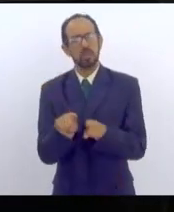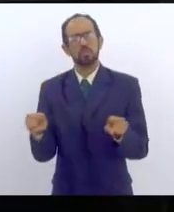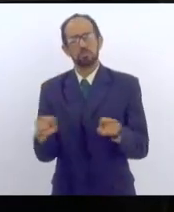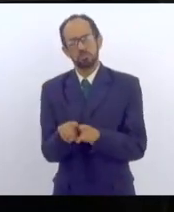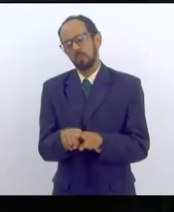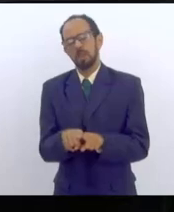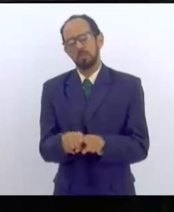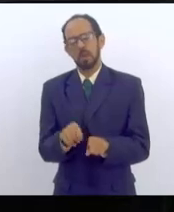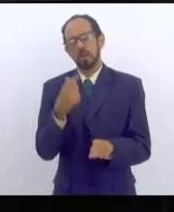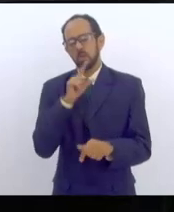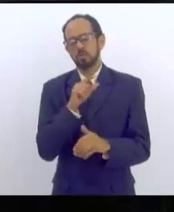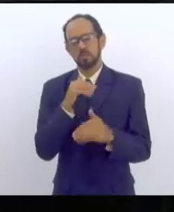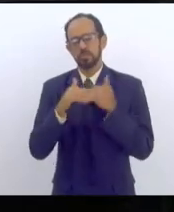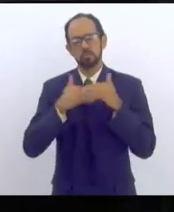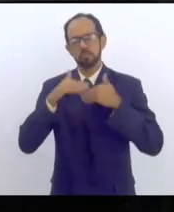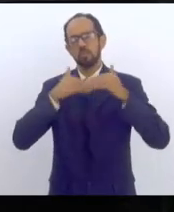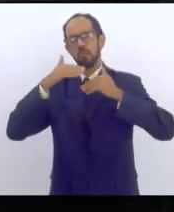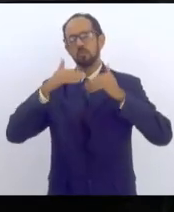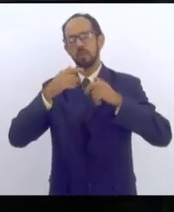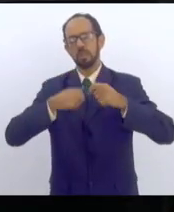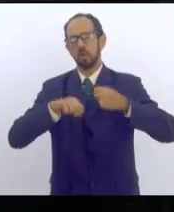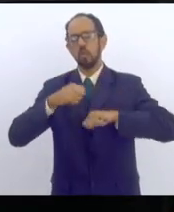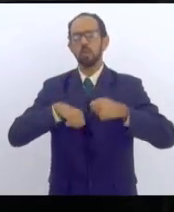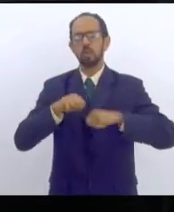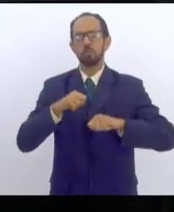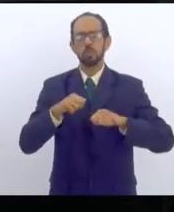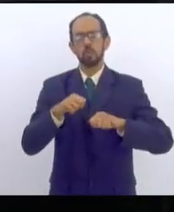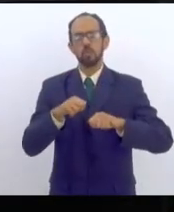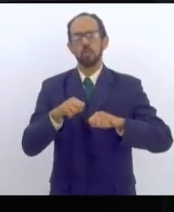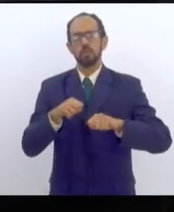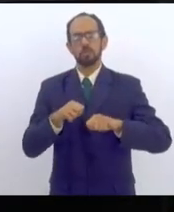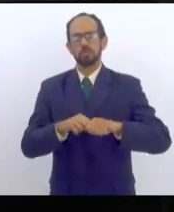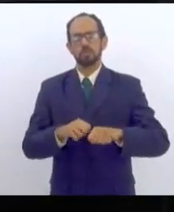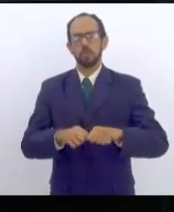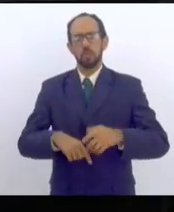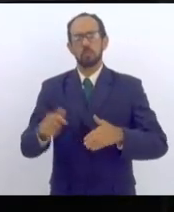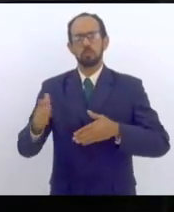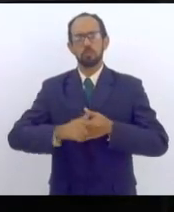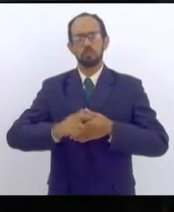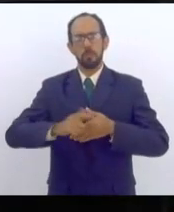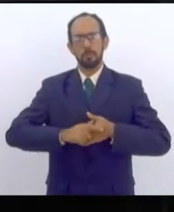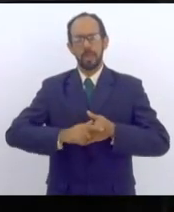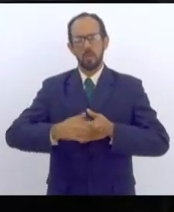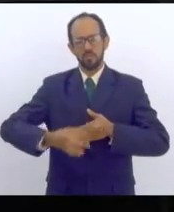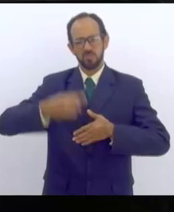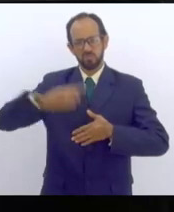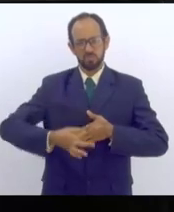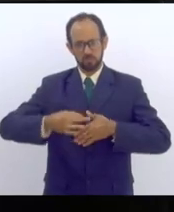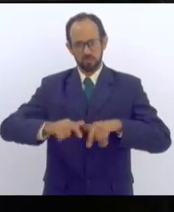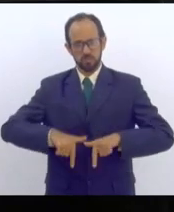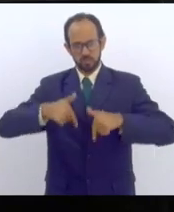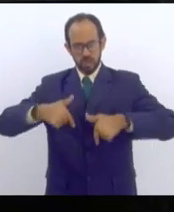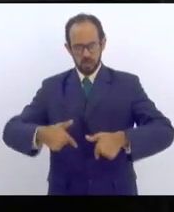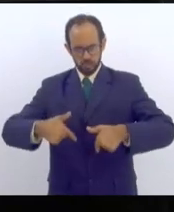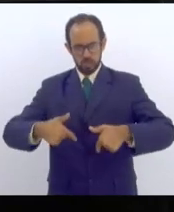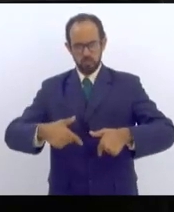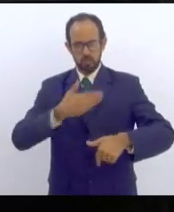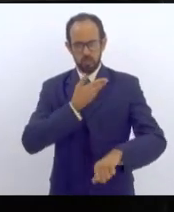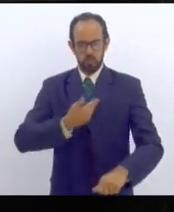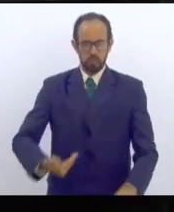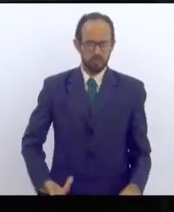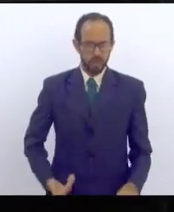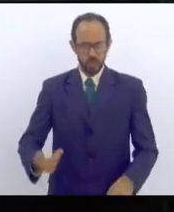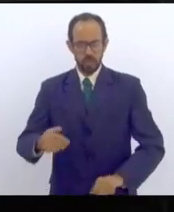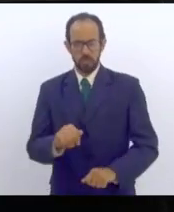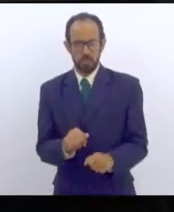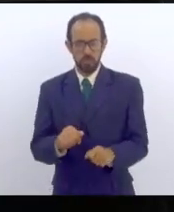ter desenvolvimento econômico, e esse desenvolvimento econômico com papel altivo e ativo do governo, para que